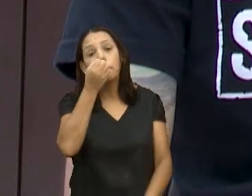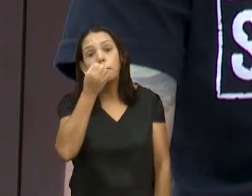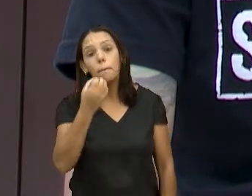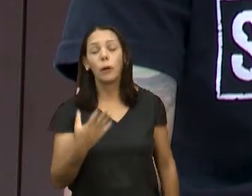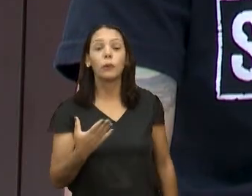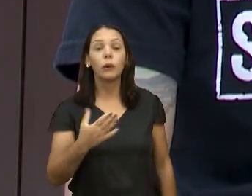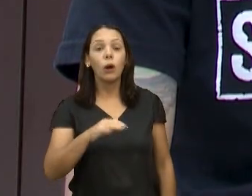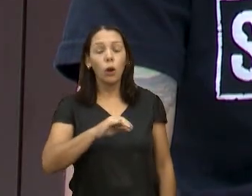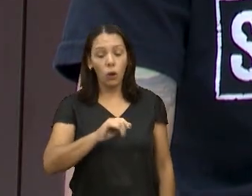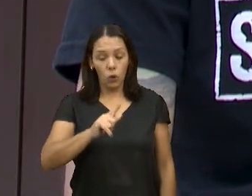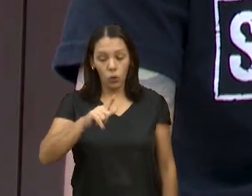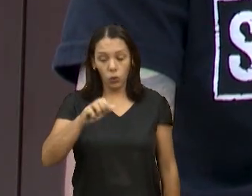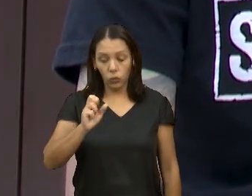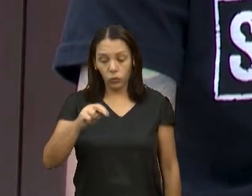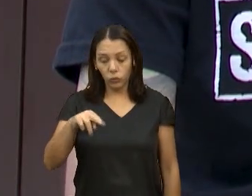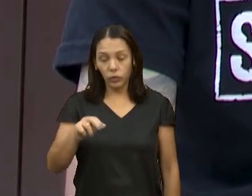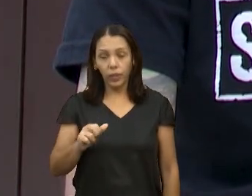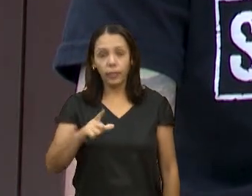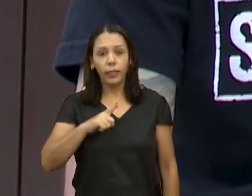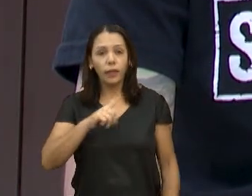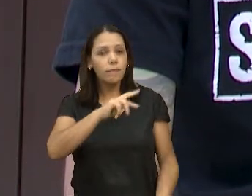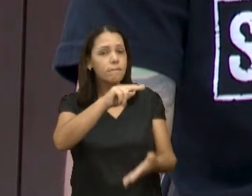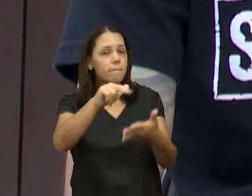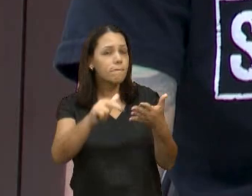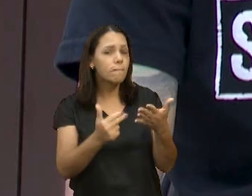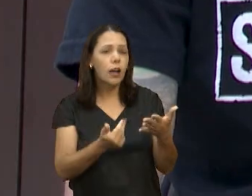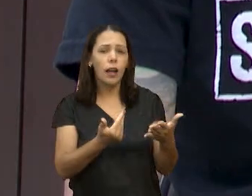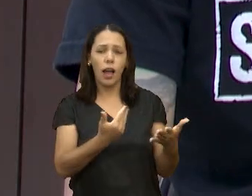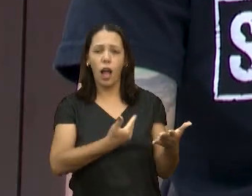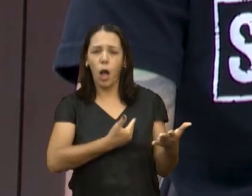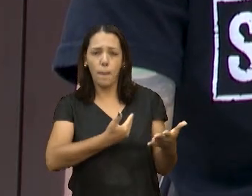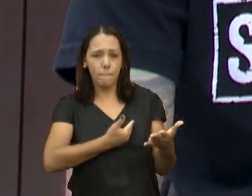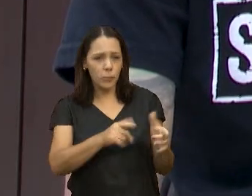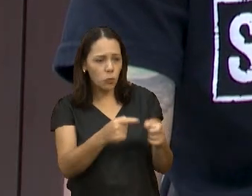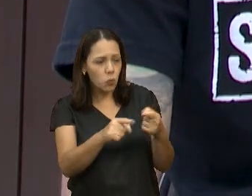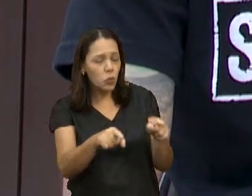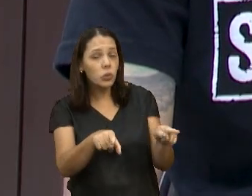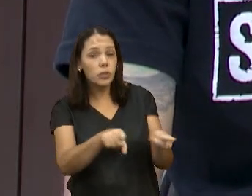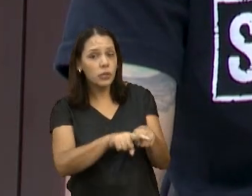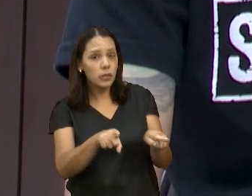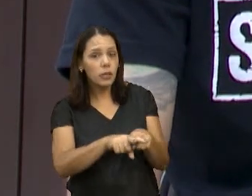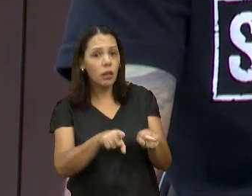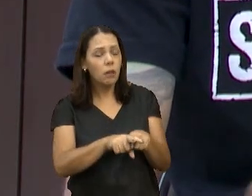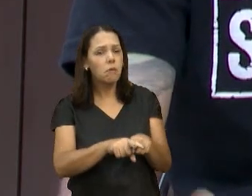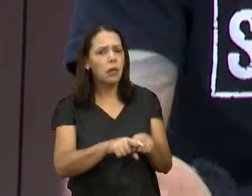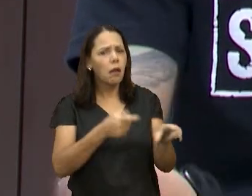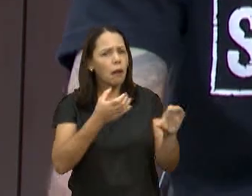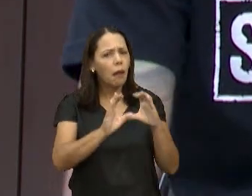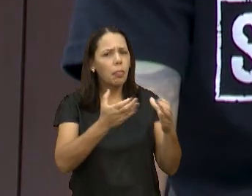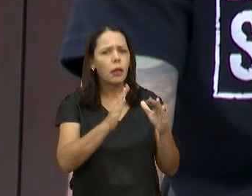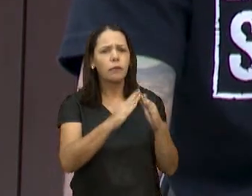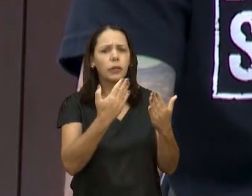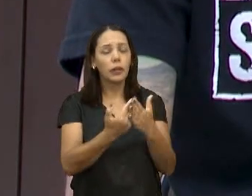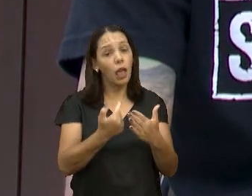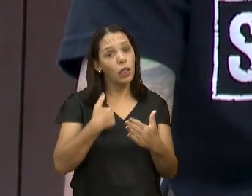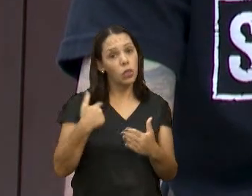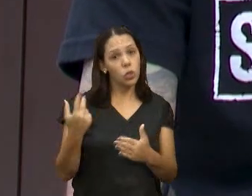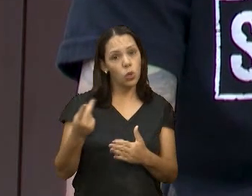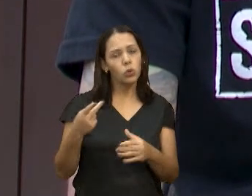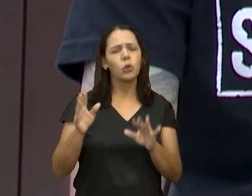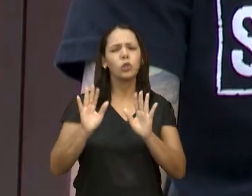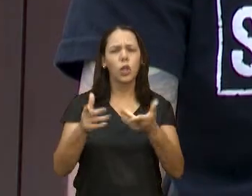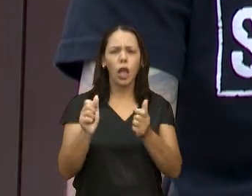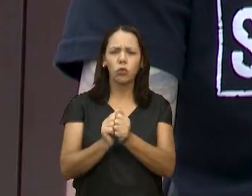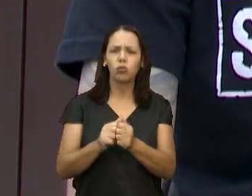Jean, ele tem muitos amigos, que ele é músico também, né? Ele cantava na igreja, já toquei com ele também várias